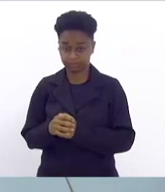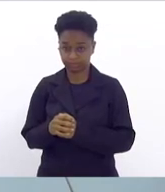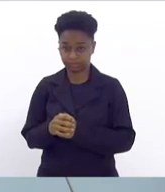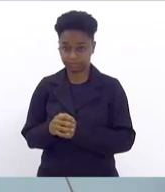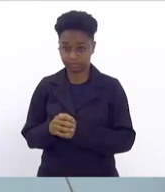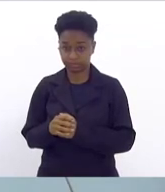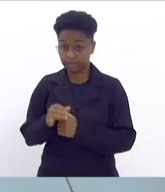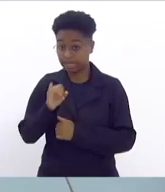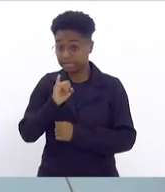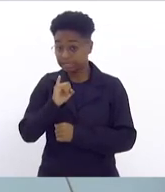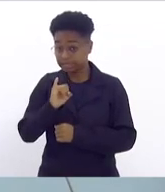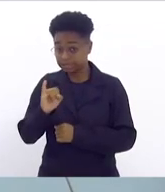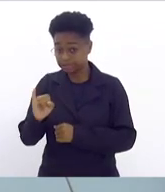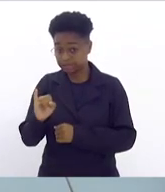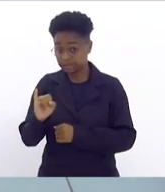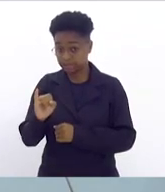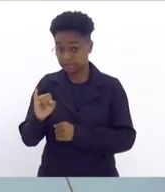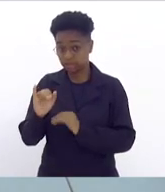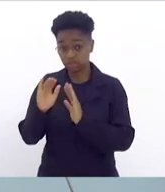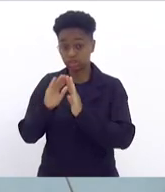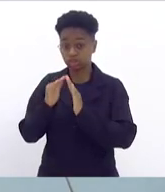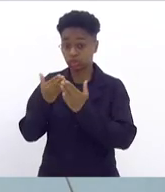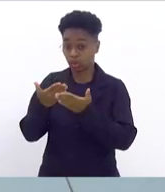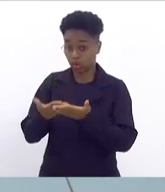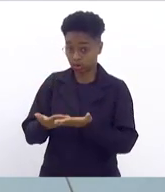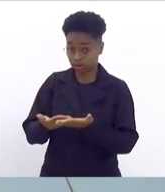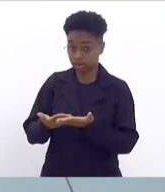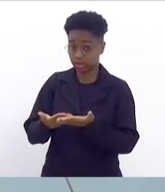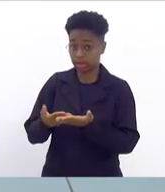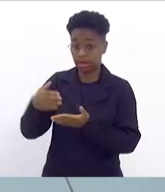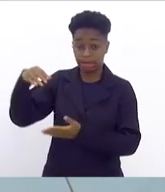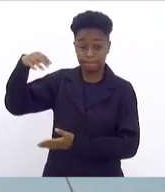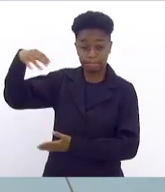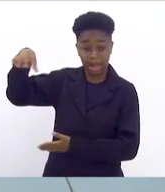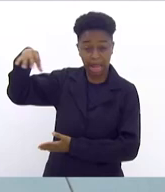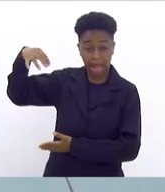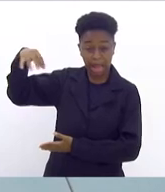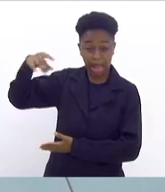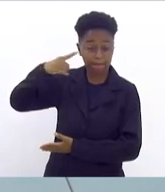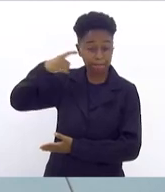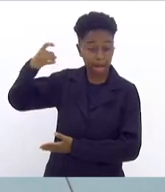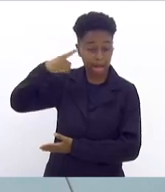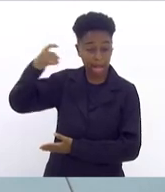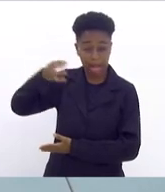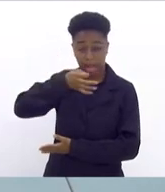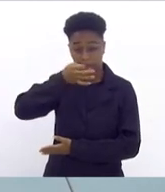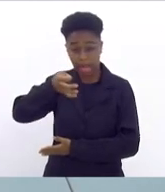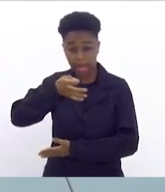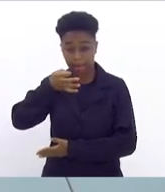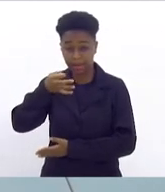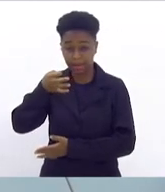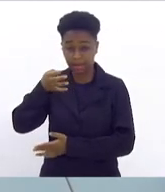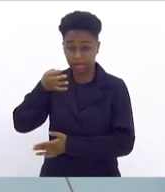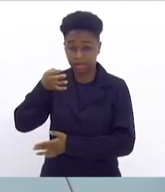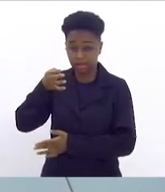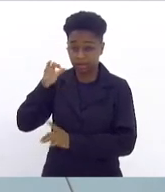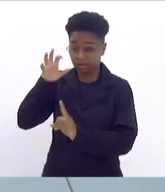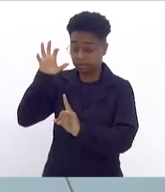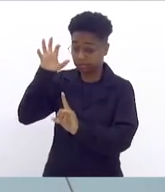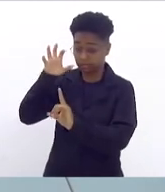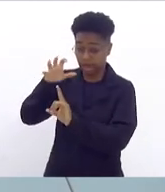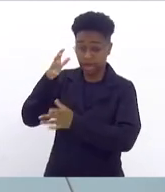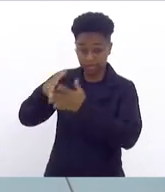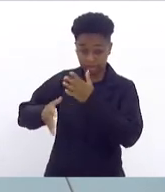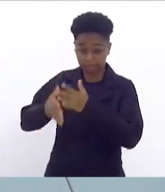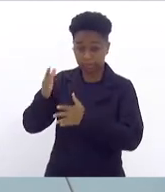as campainhas das escolas, com aquele som estridente, perturbam os